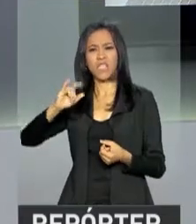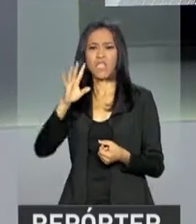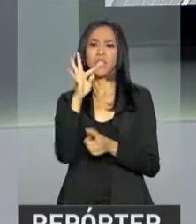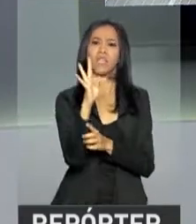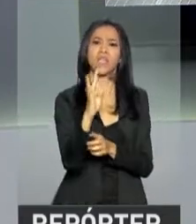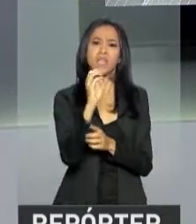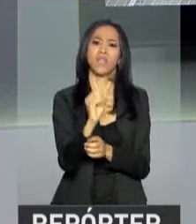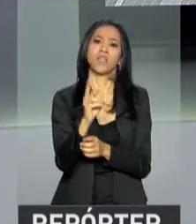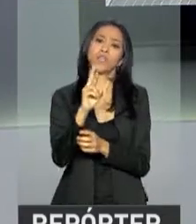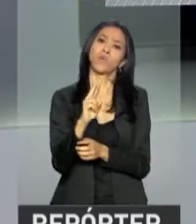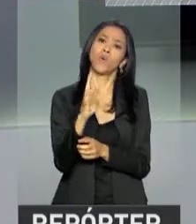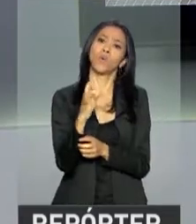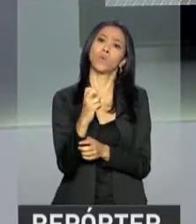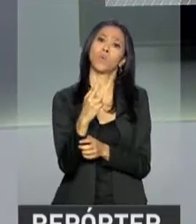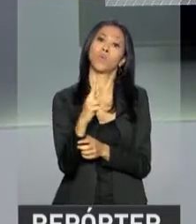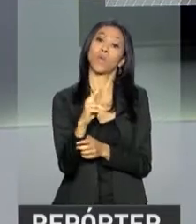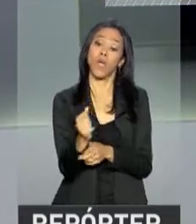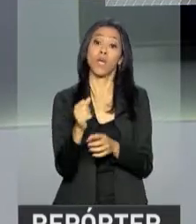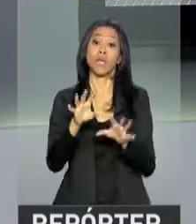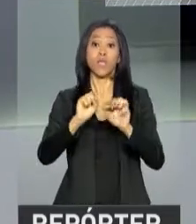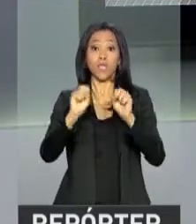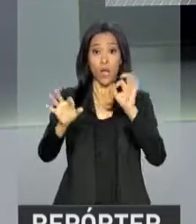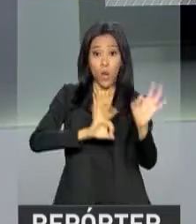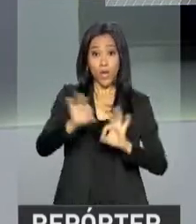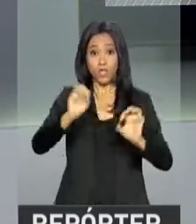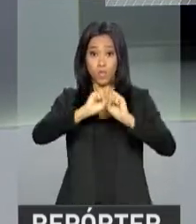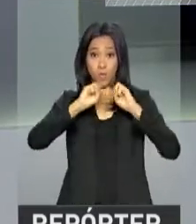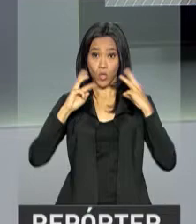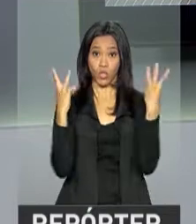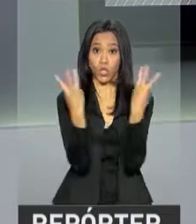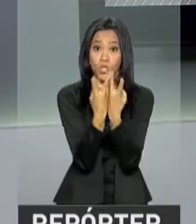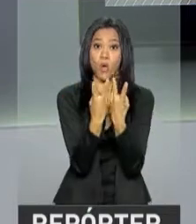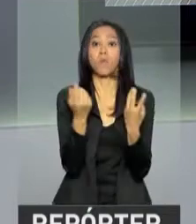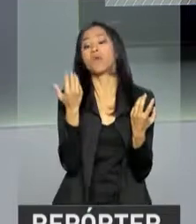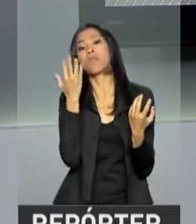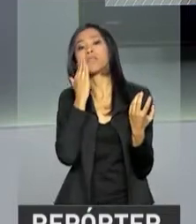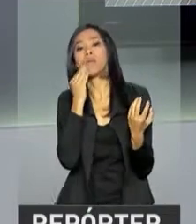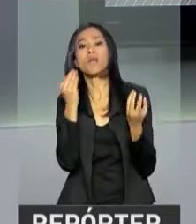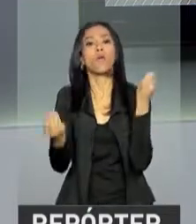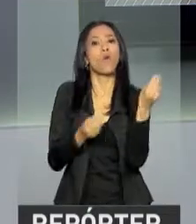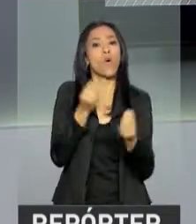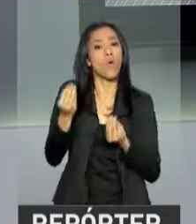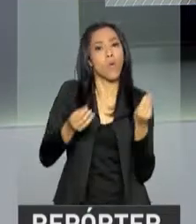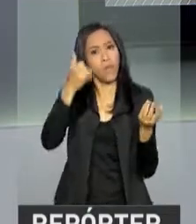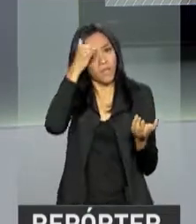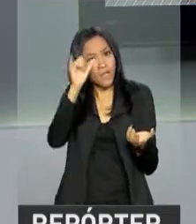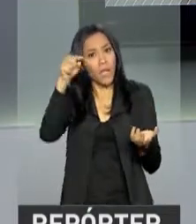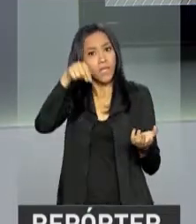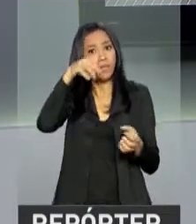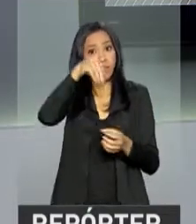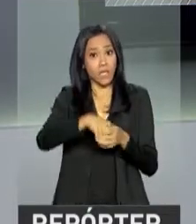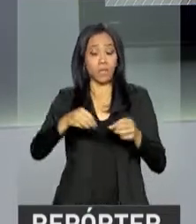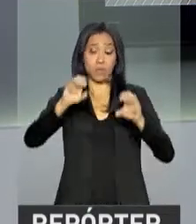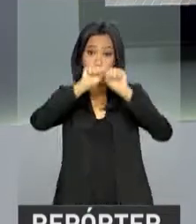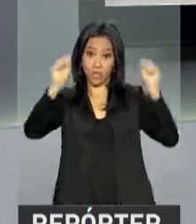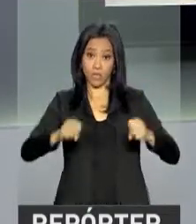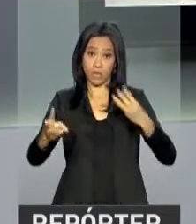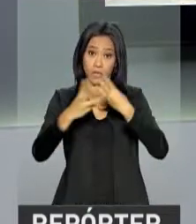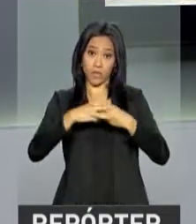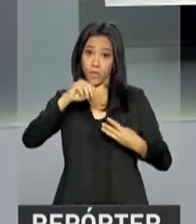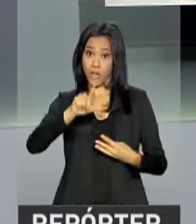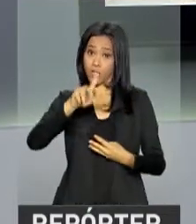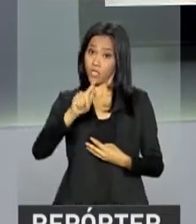workshop para debater a situação de pessoas lgbt dentro do sistema prisional a repórter luana karen tem os detalhes